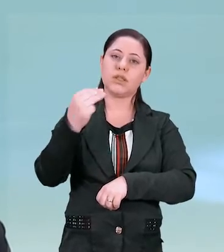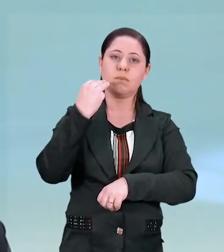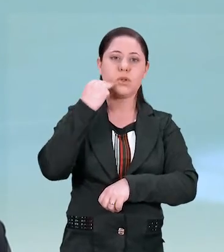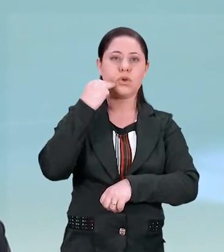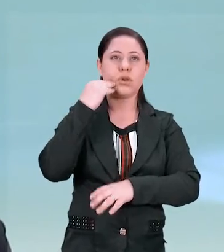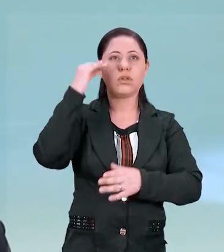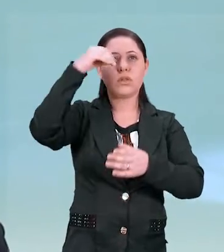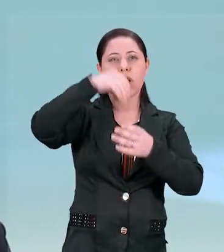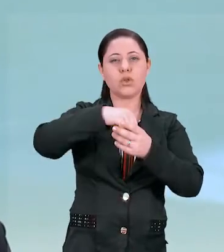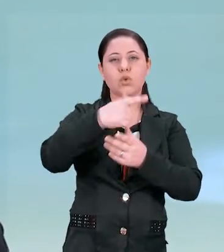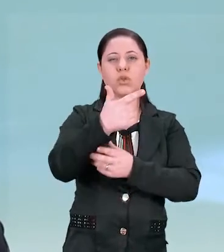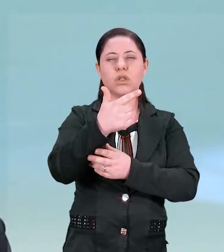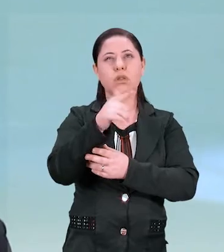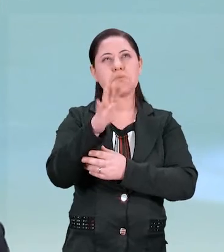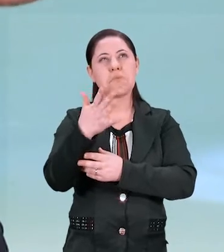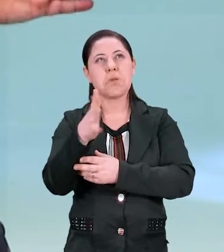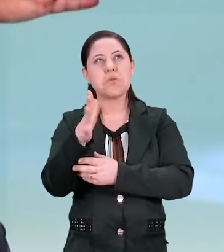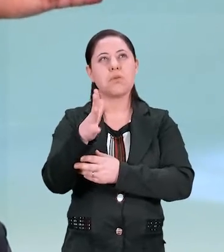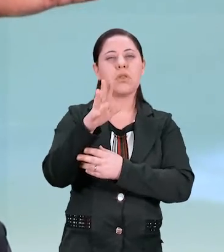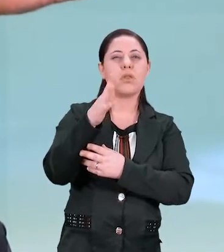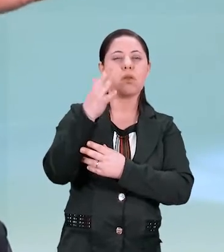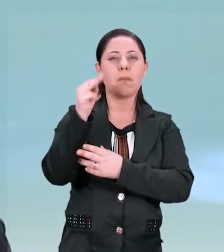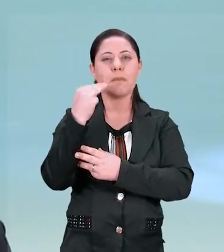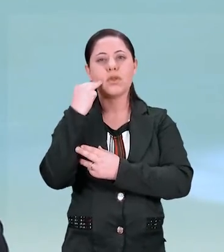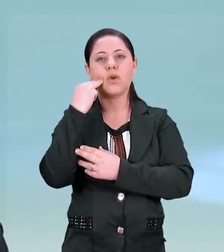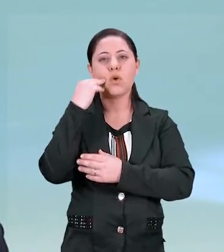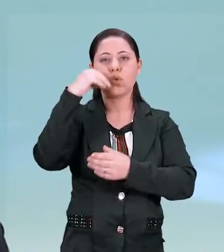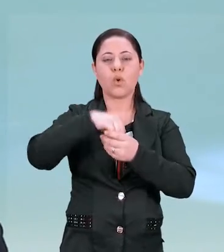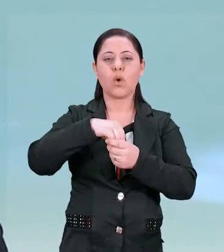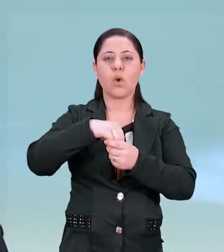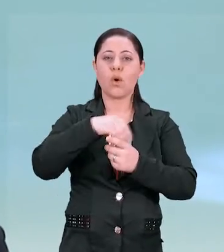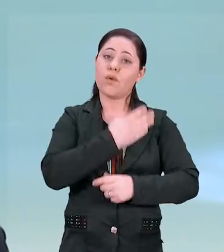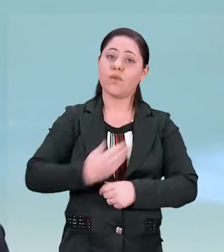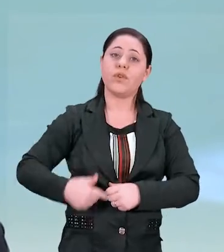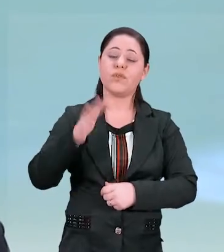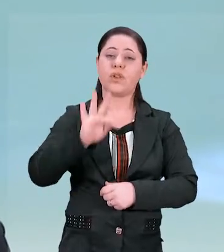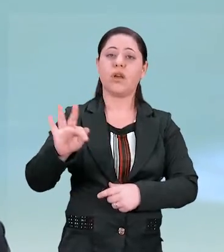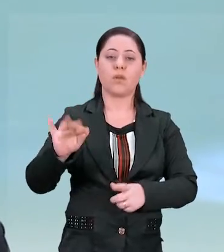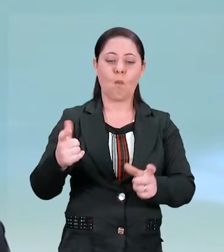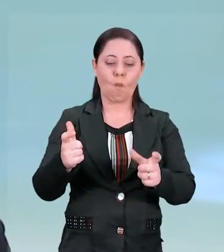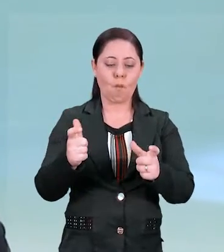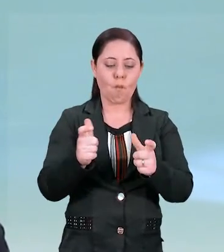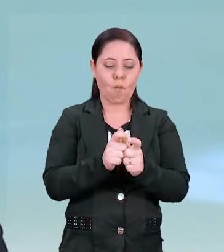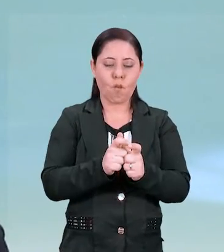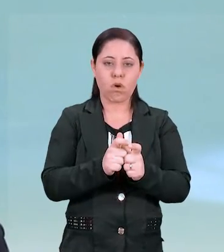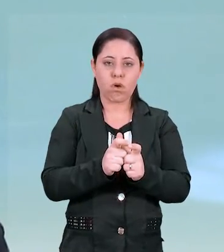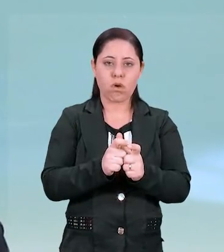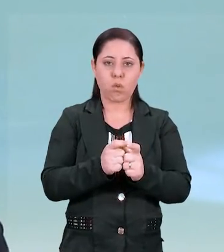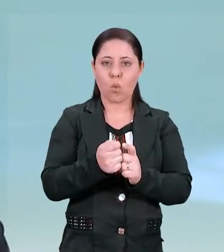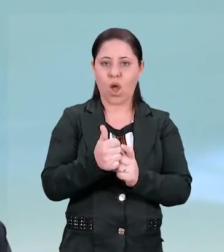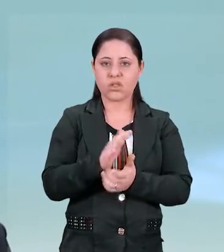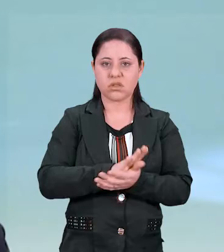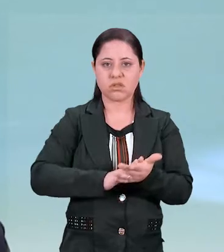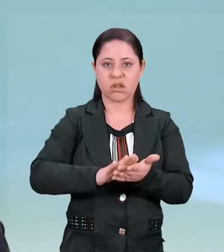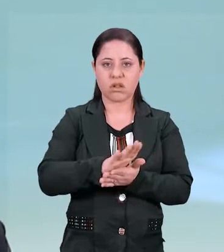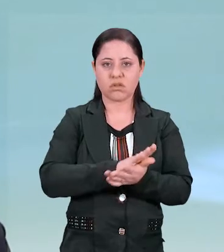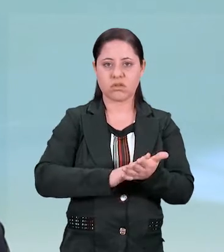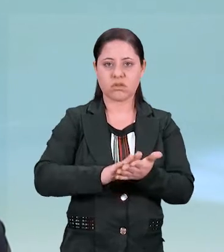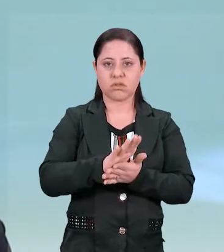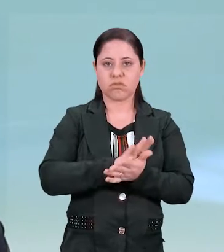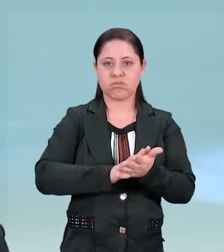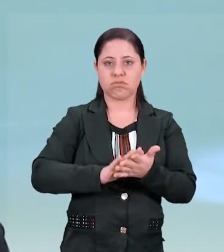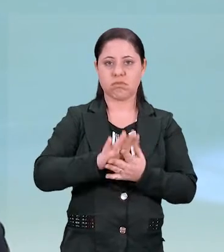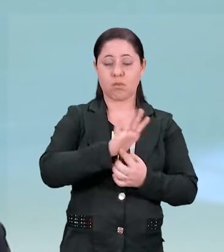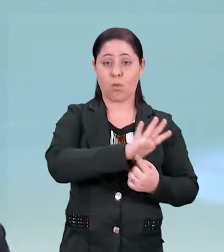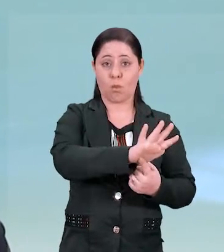poucos milhões do governo federal, que é muito pouco, ou quase nada. Isso mostra a dimensão do Estado e o tratamento que o governo